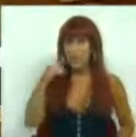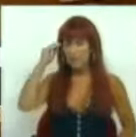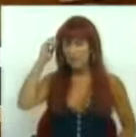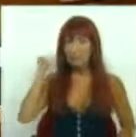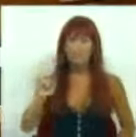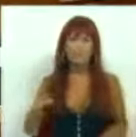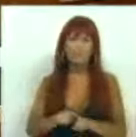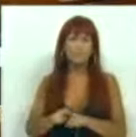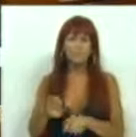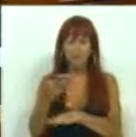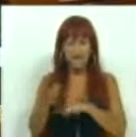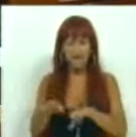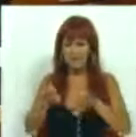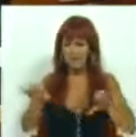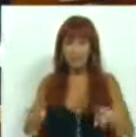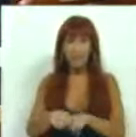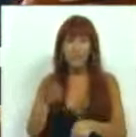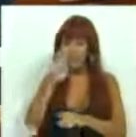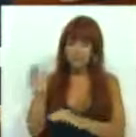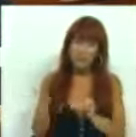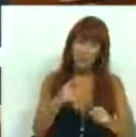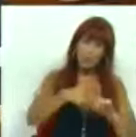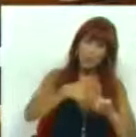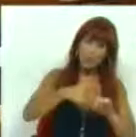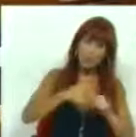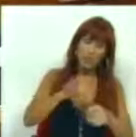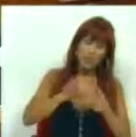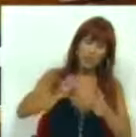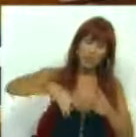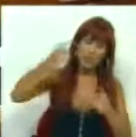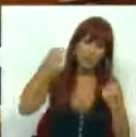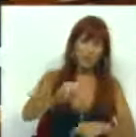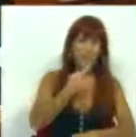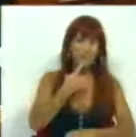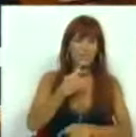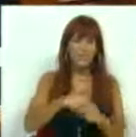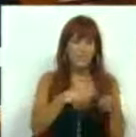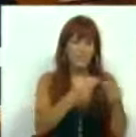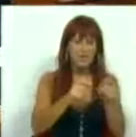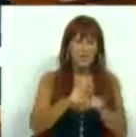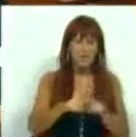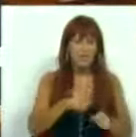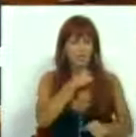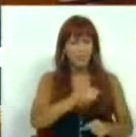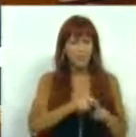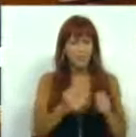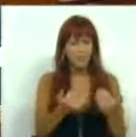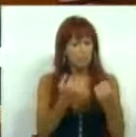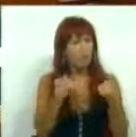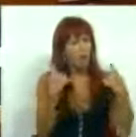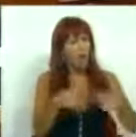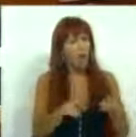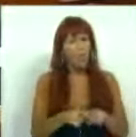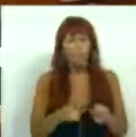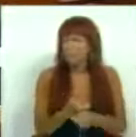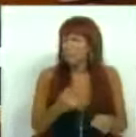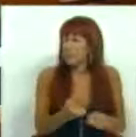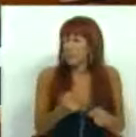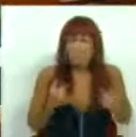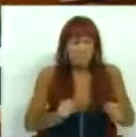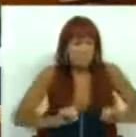doutrina se divide. Se por um lado é positivo finalmente ter percebido que a matéria do consentimento informado não tinha razão de ser